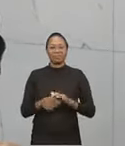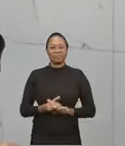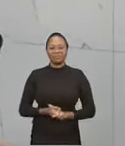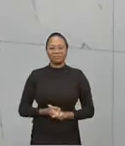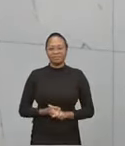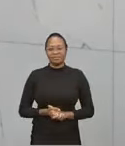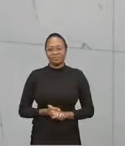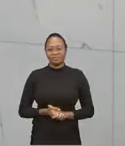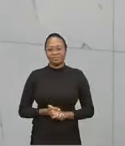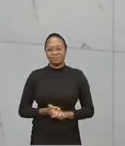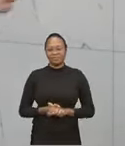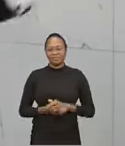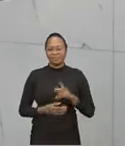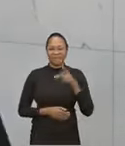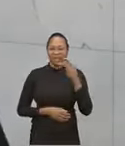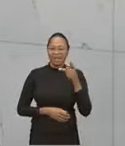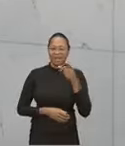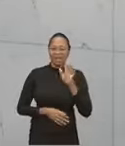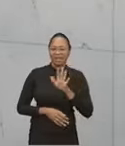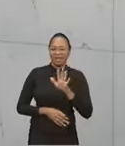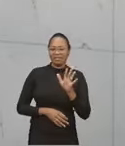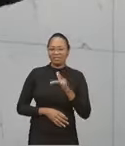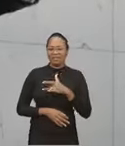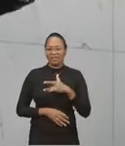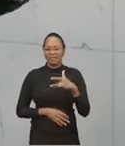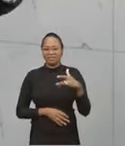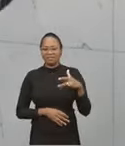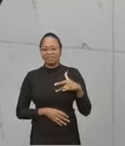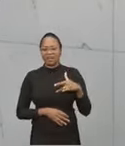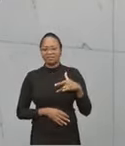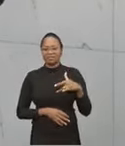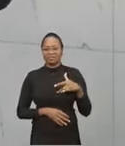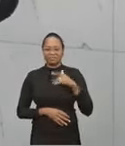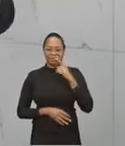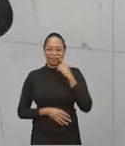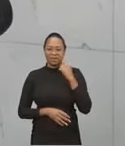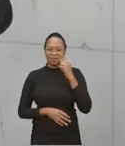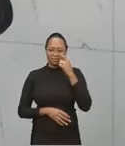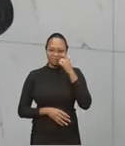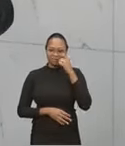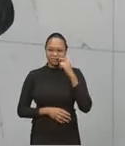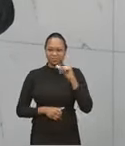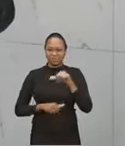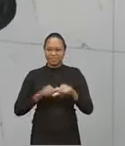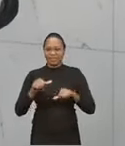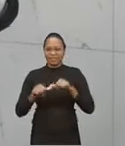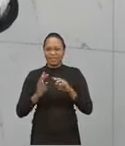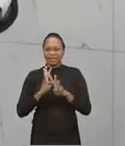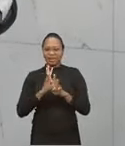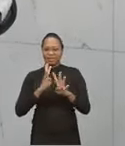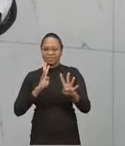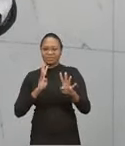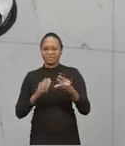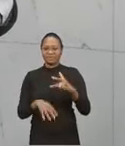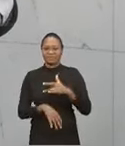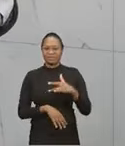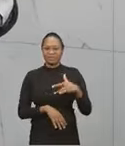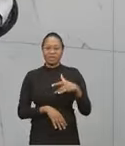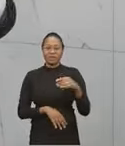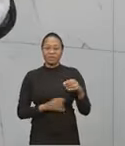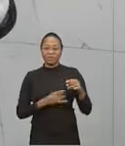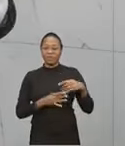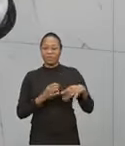e eu não vou falar hoje de saúde, que está aí uma confusão, mudar agora a fila da saúde. Eles ficaram com medo da